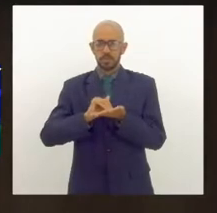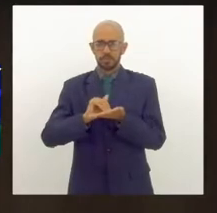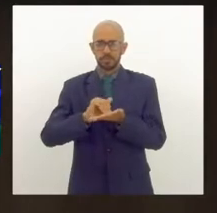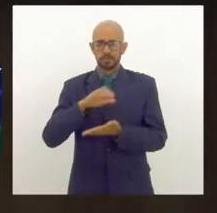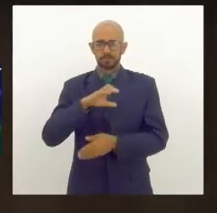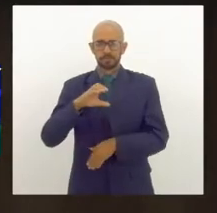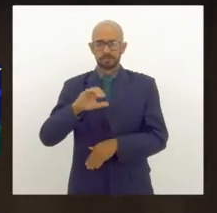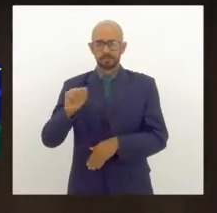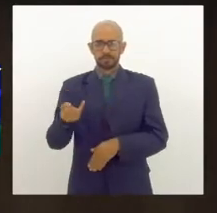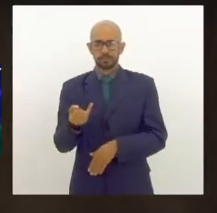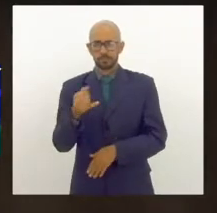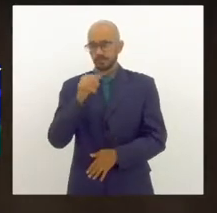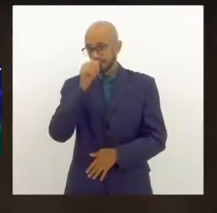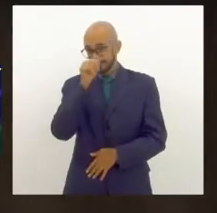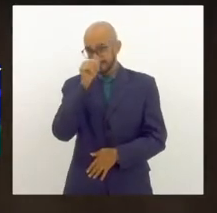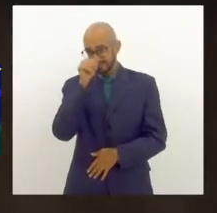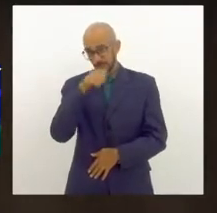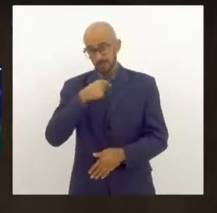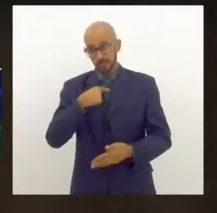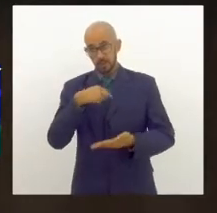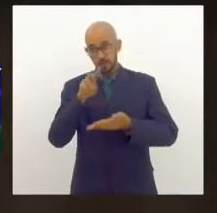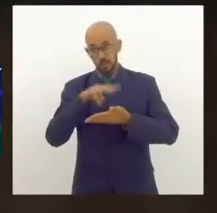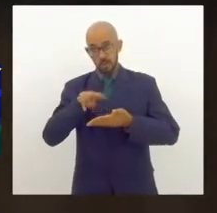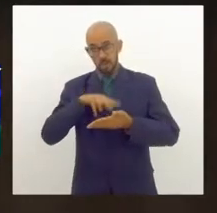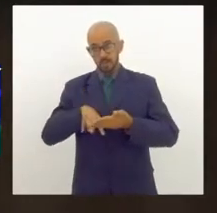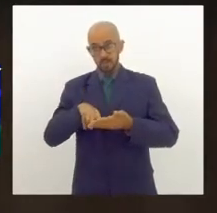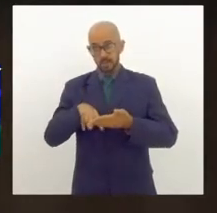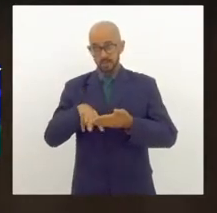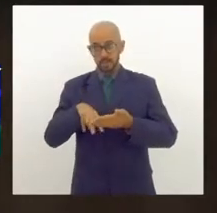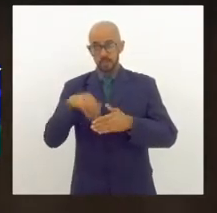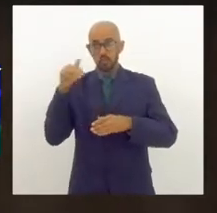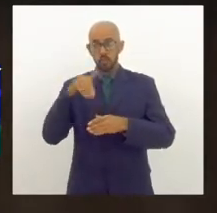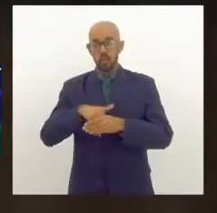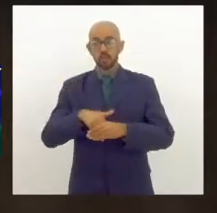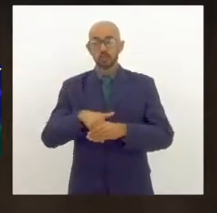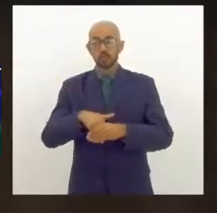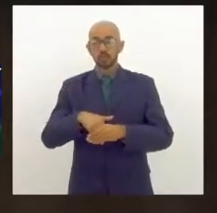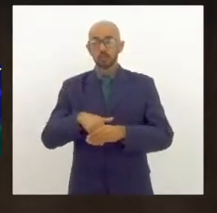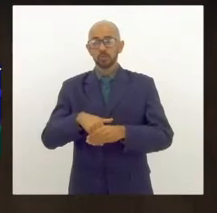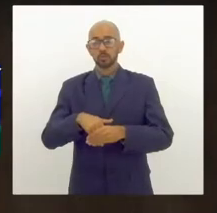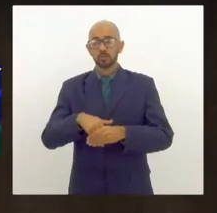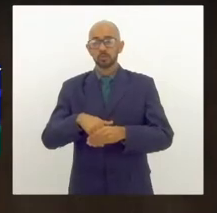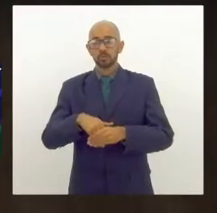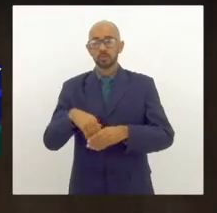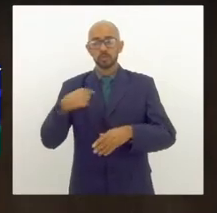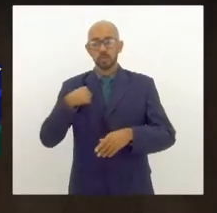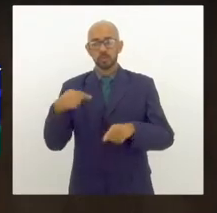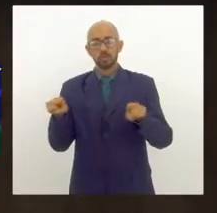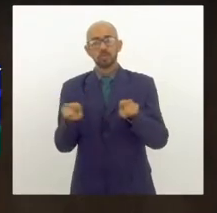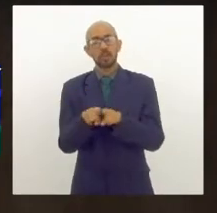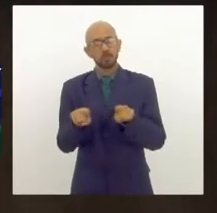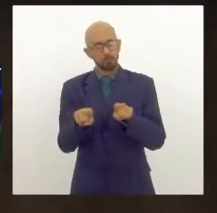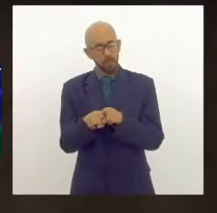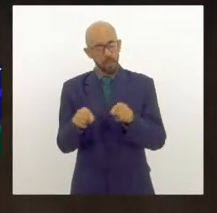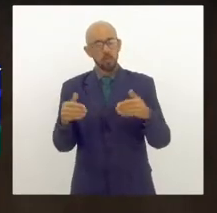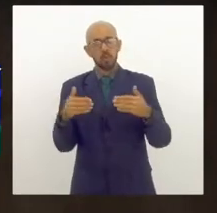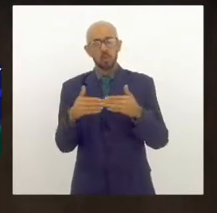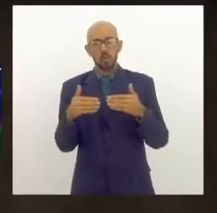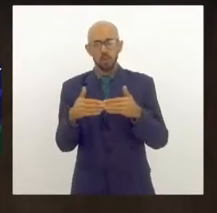CCJ que eu lesse o parecer, que eu também concordo.